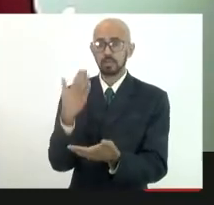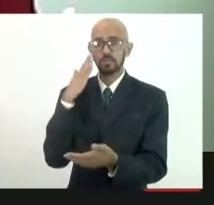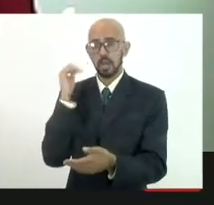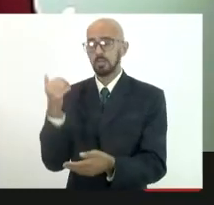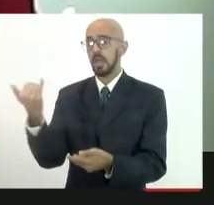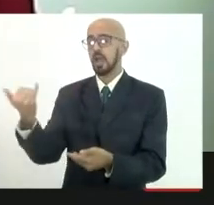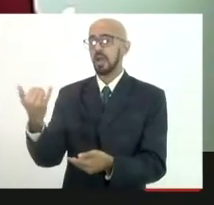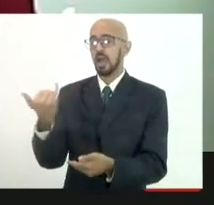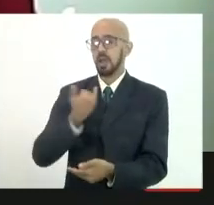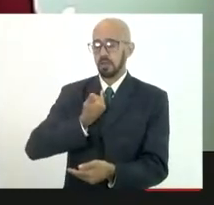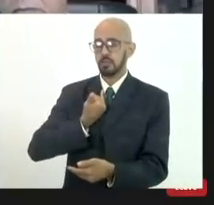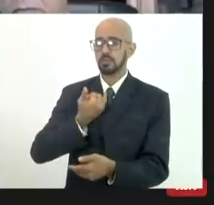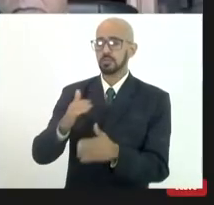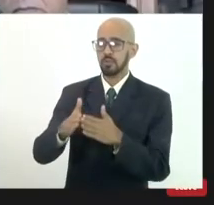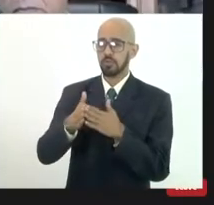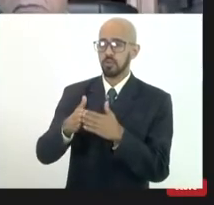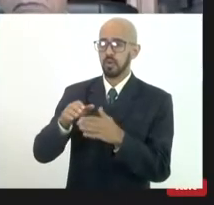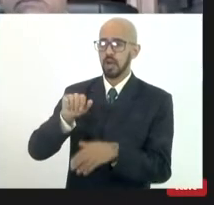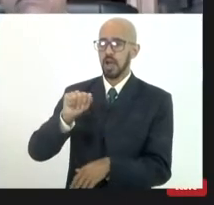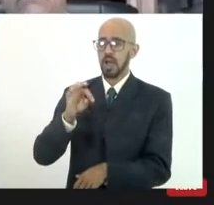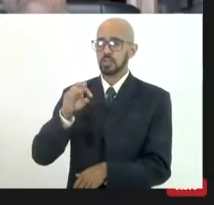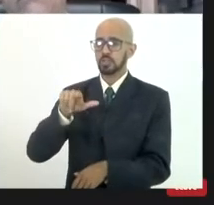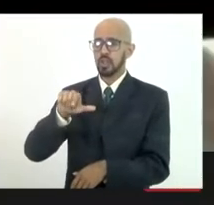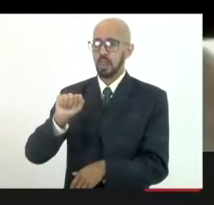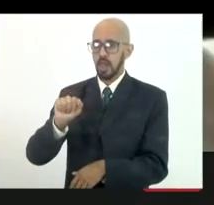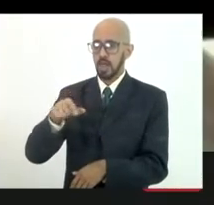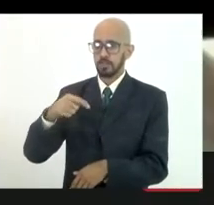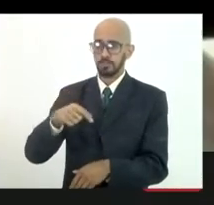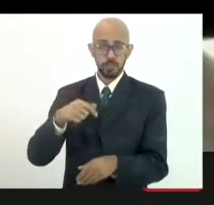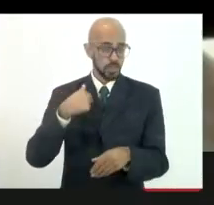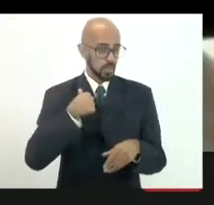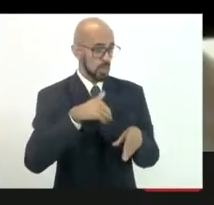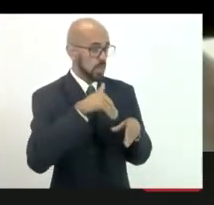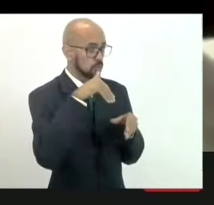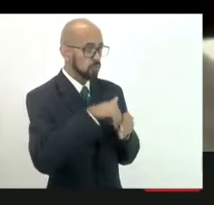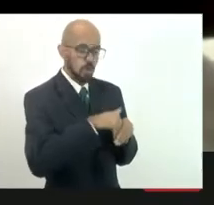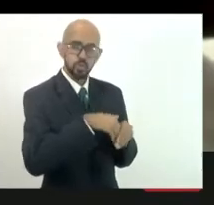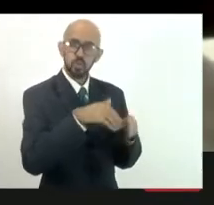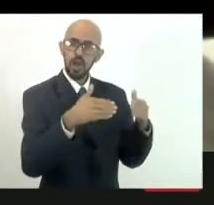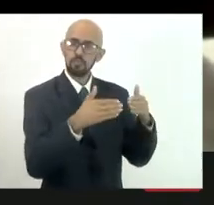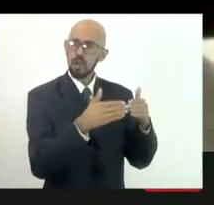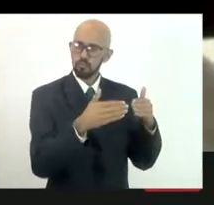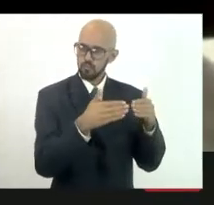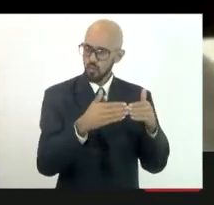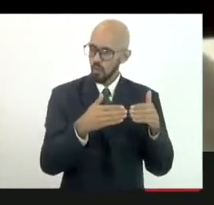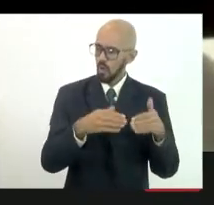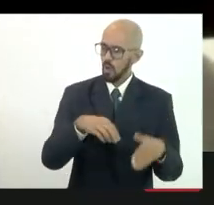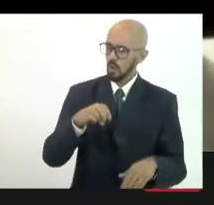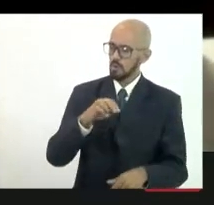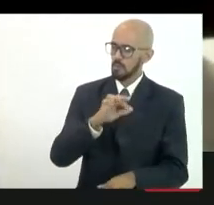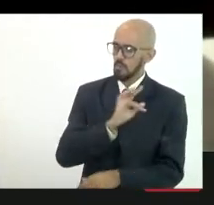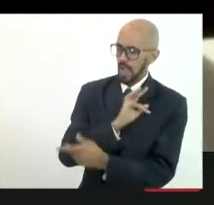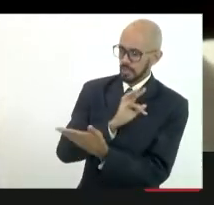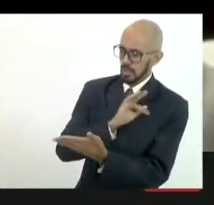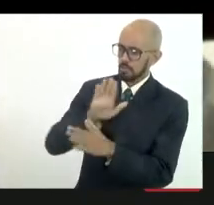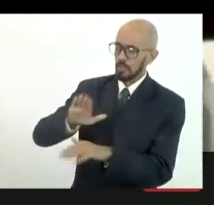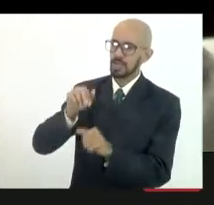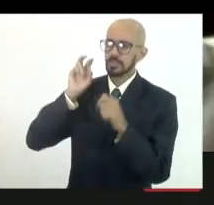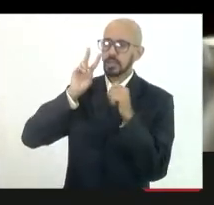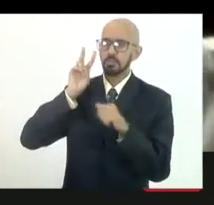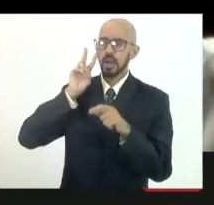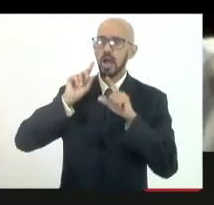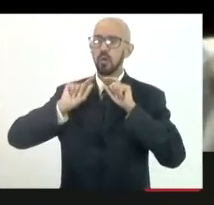Átila Nunes. Olha, Marta, eu voto favoravelmente, só lembrando que